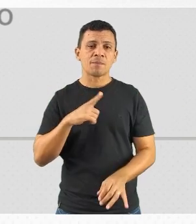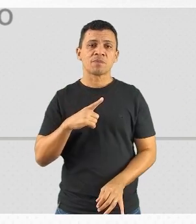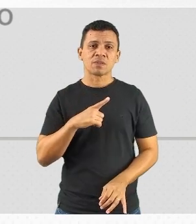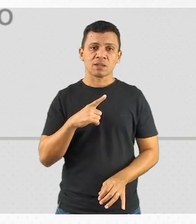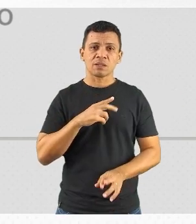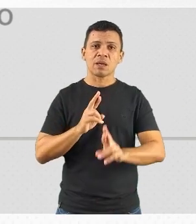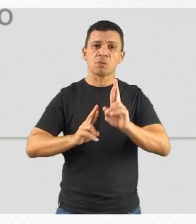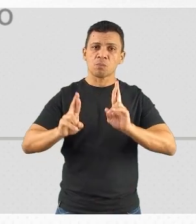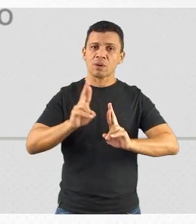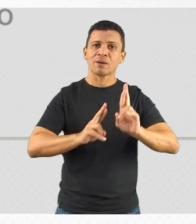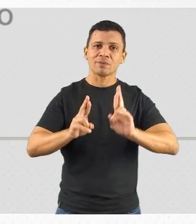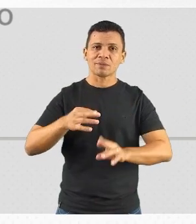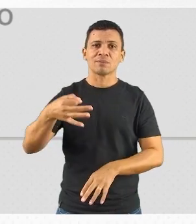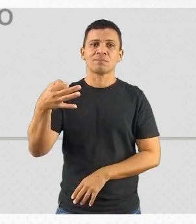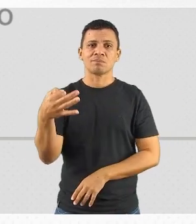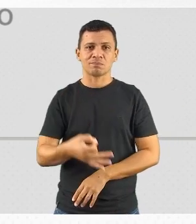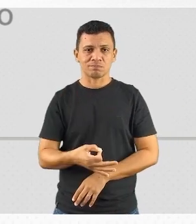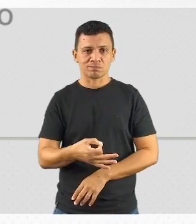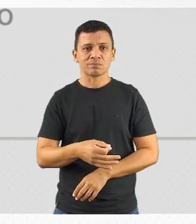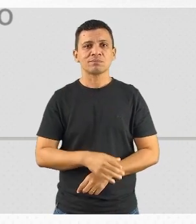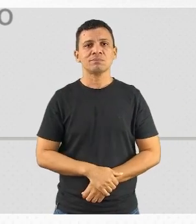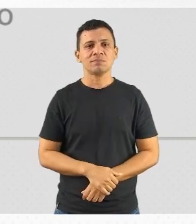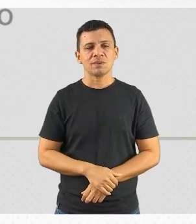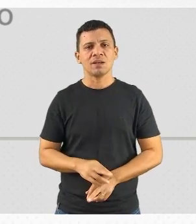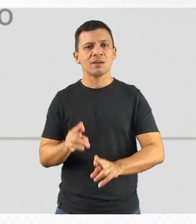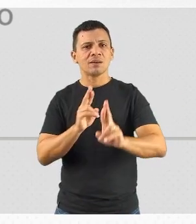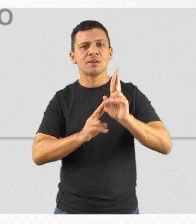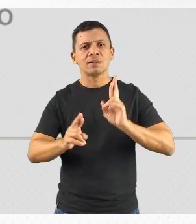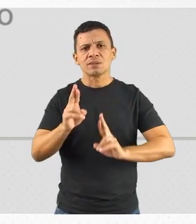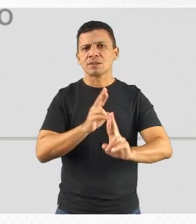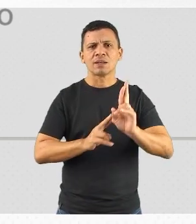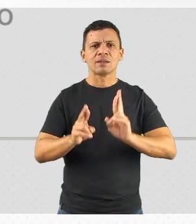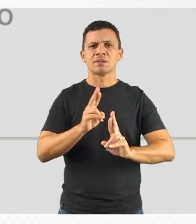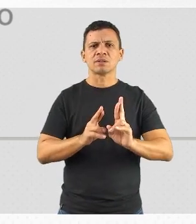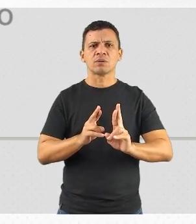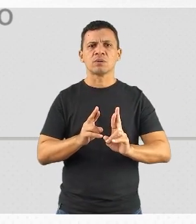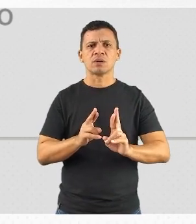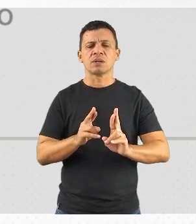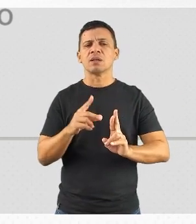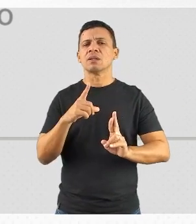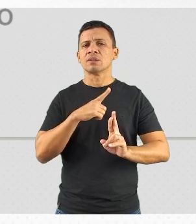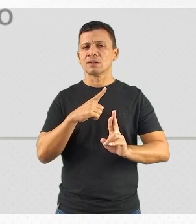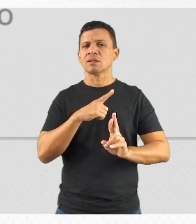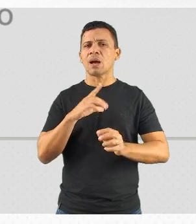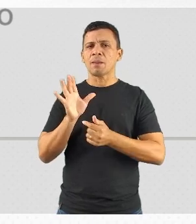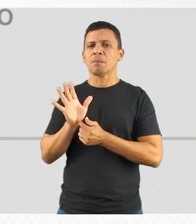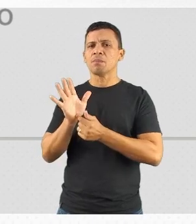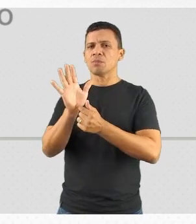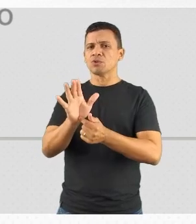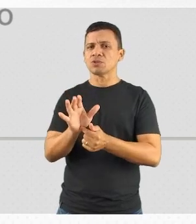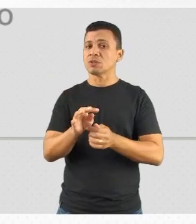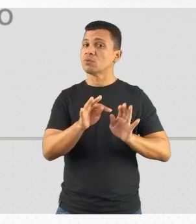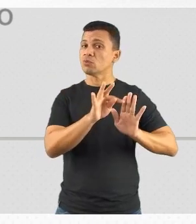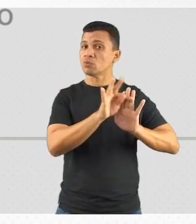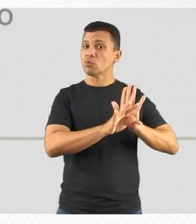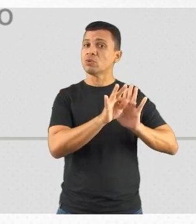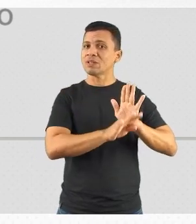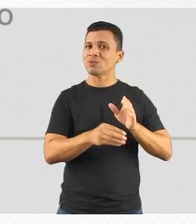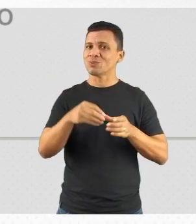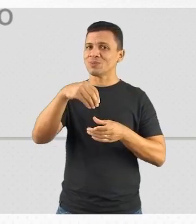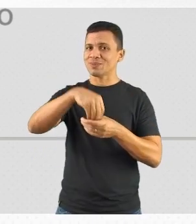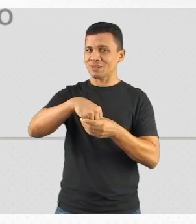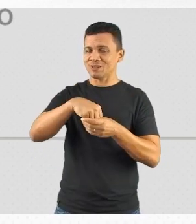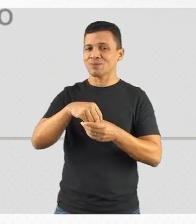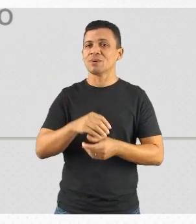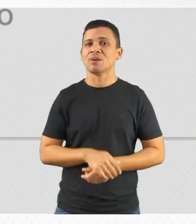relação adequada. E essa relação, ela está explicitamente neste texto, dentro do texto.